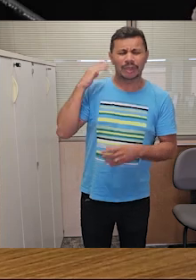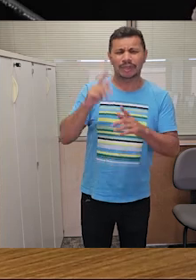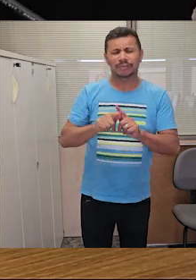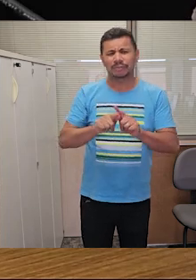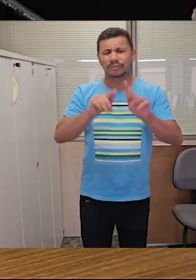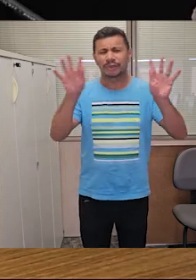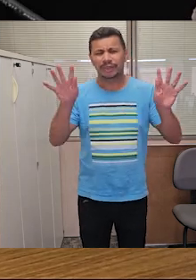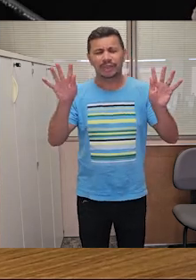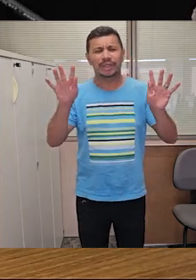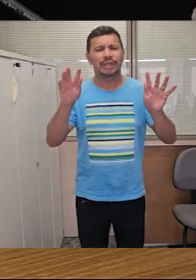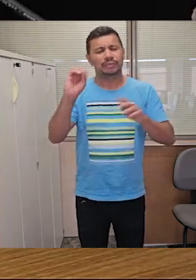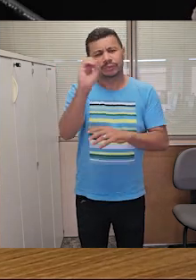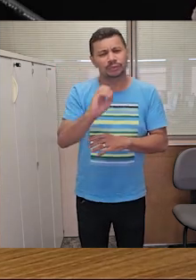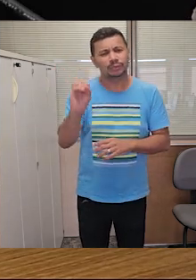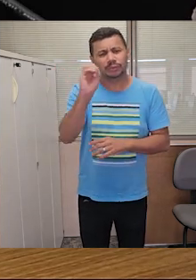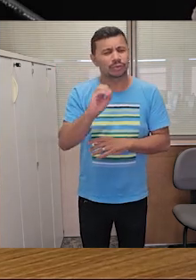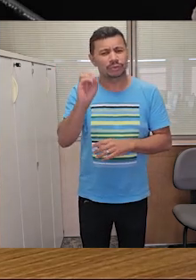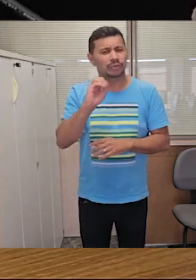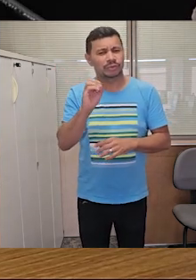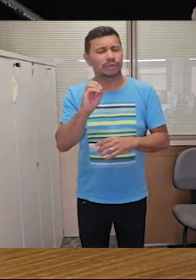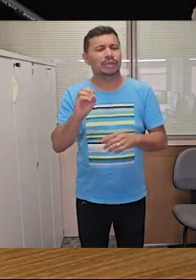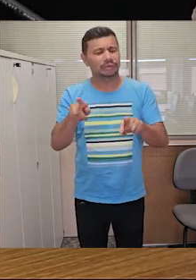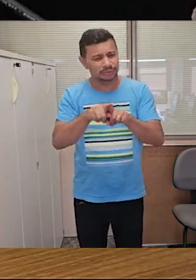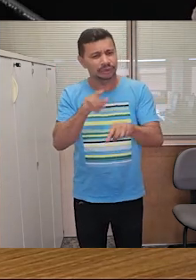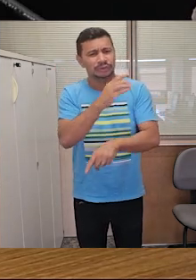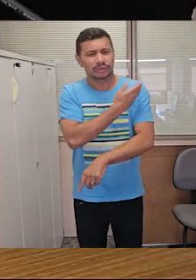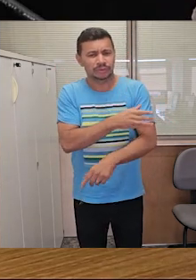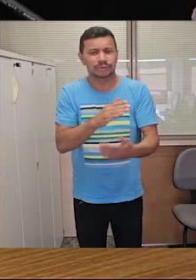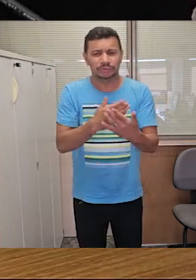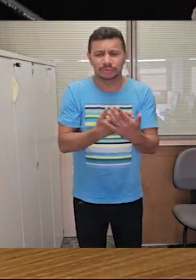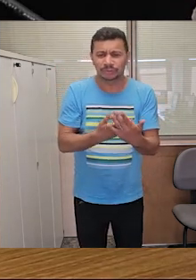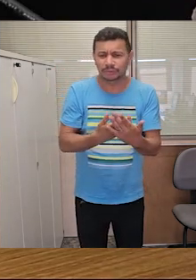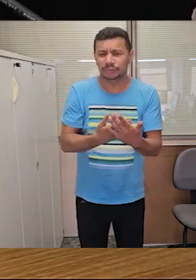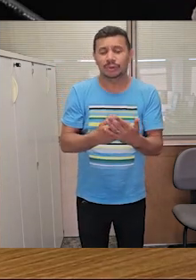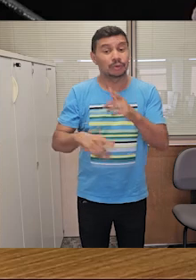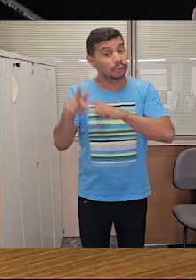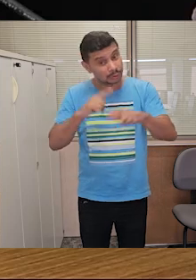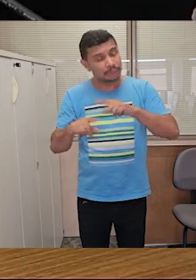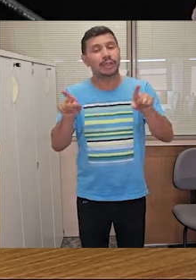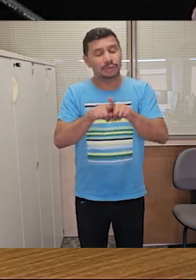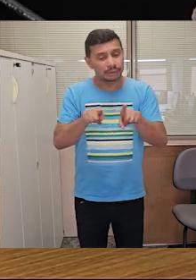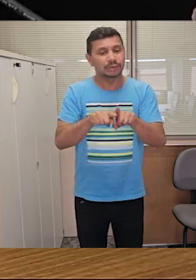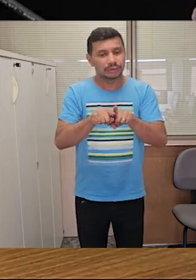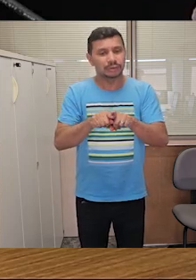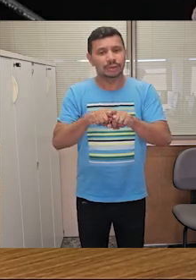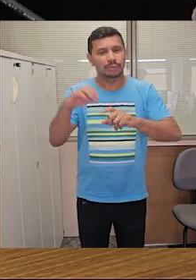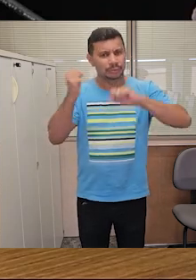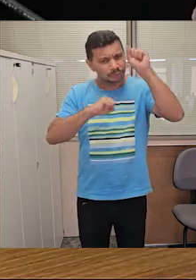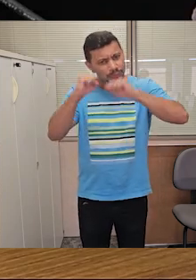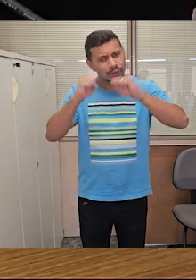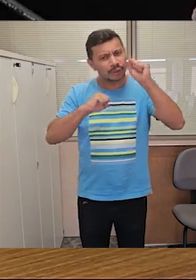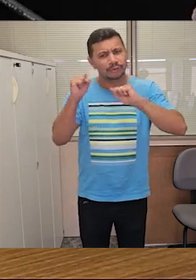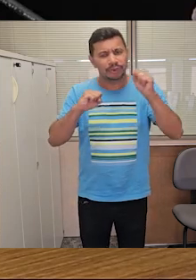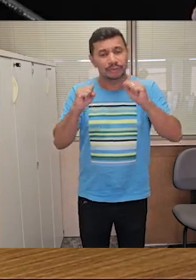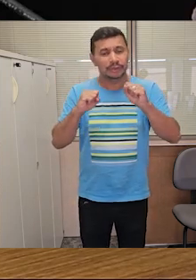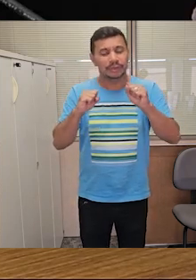de 68 lá da Cobrasma fazia parte do movimento estudantil e também era um trabalhador lá da fábrica. E que